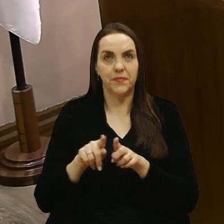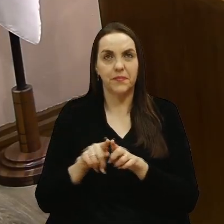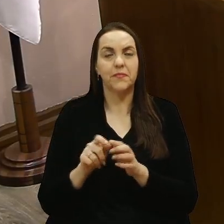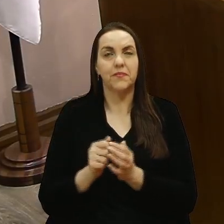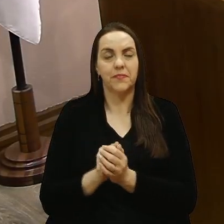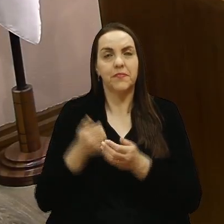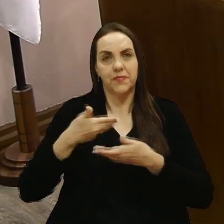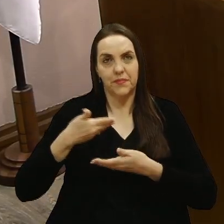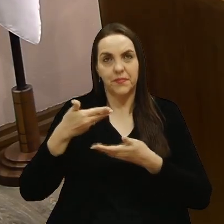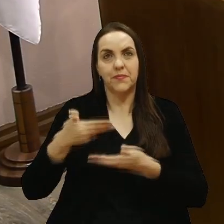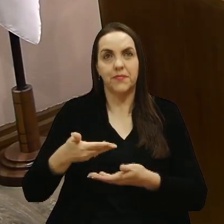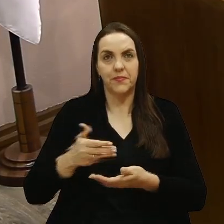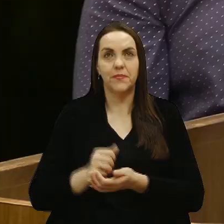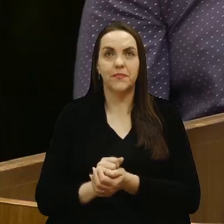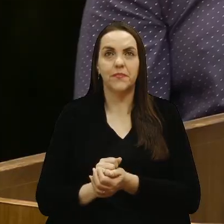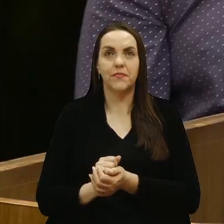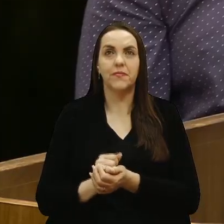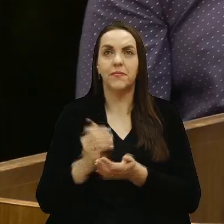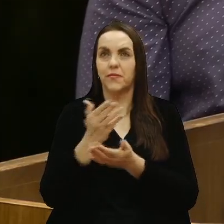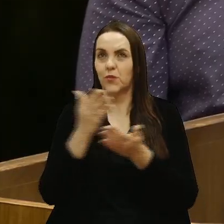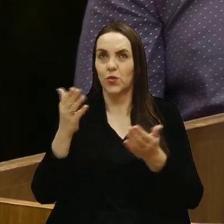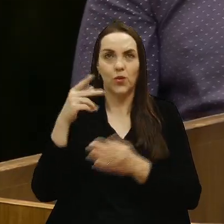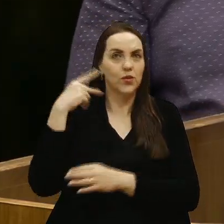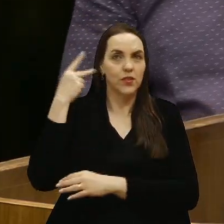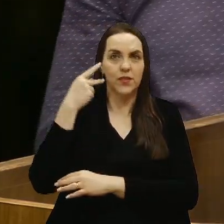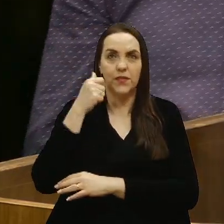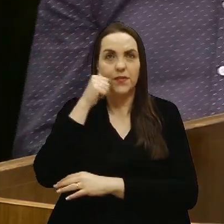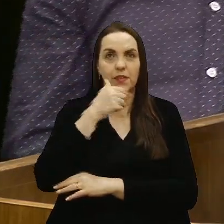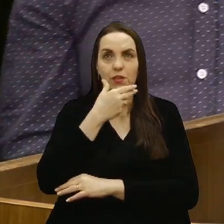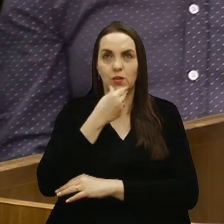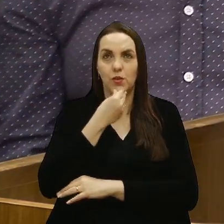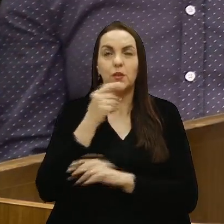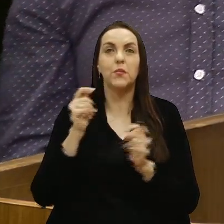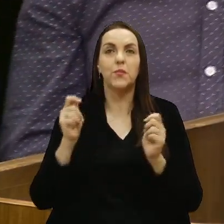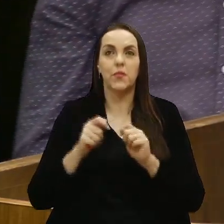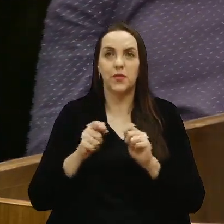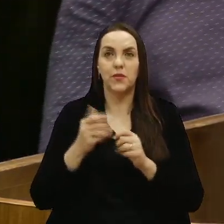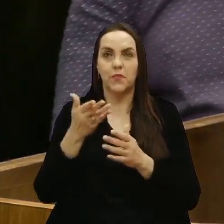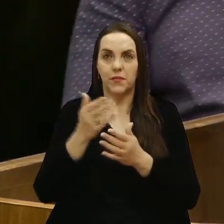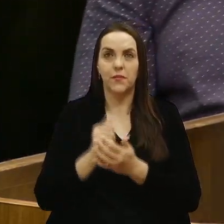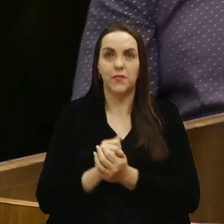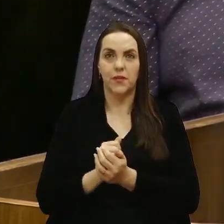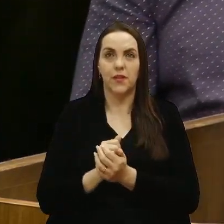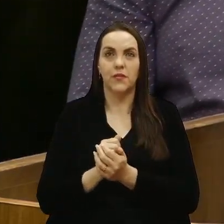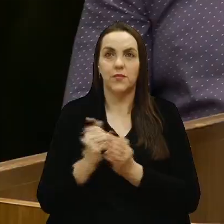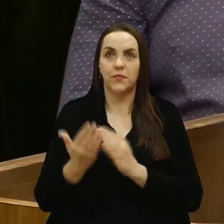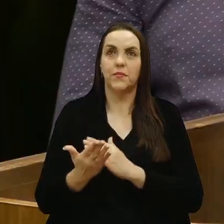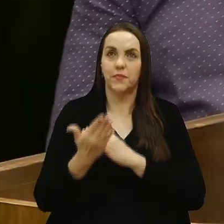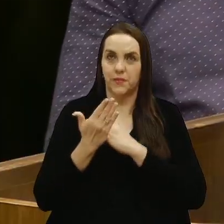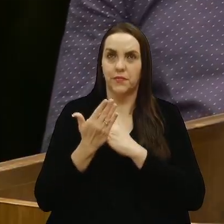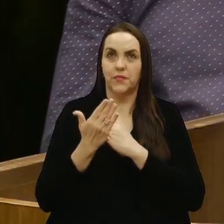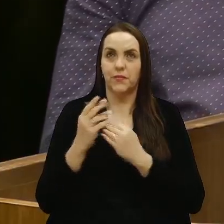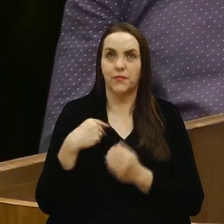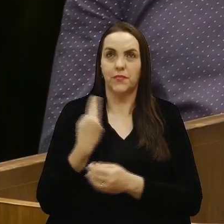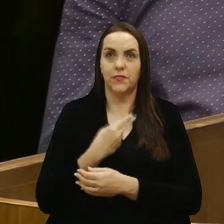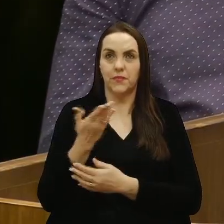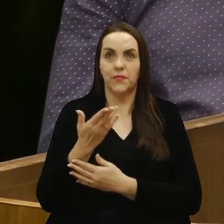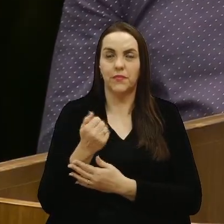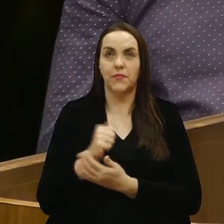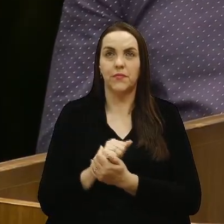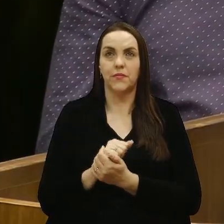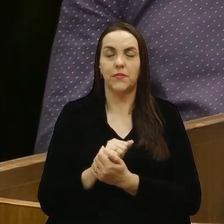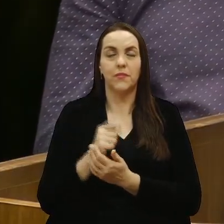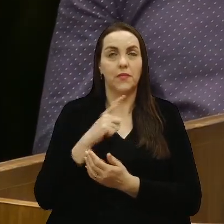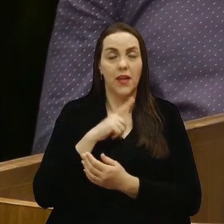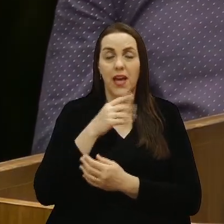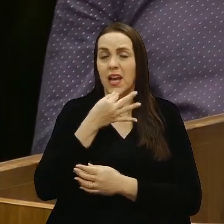nos convidou, e os parlamentares, quero agradecer também, que vocês possam nos colaborar conosco, que a vocação dessa nossa Caxias